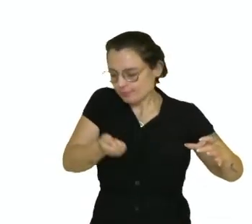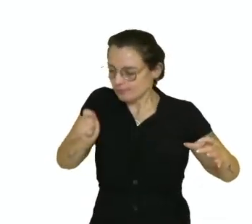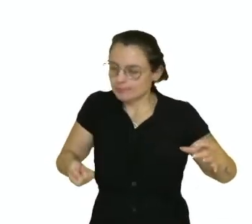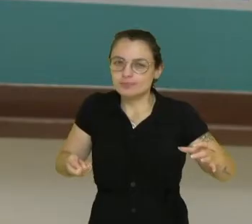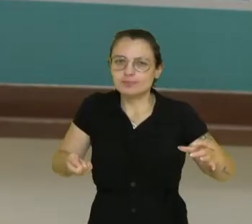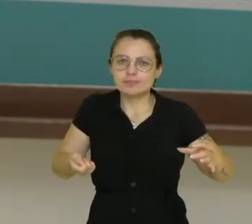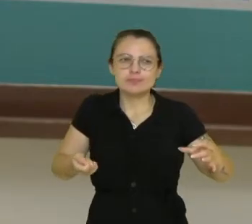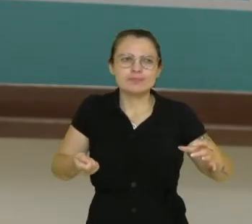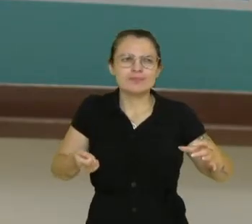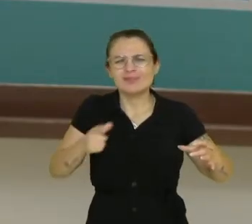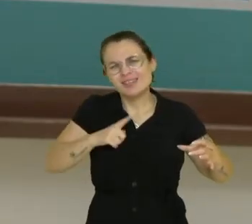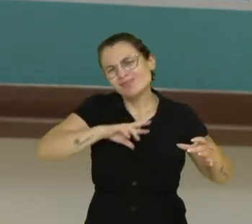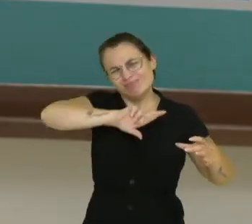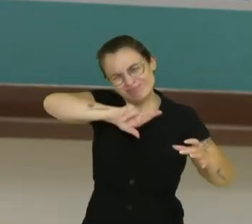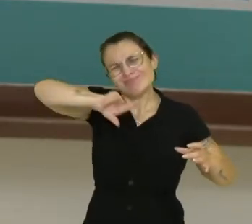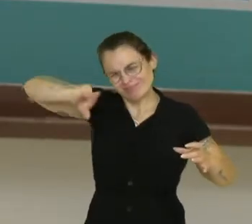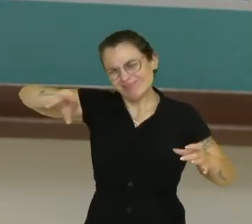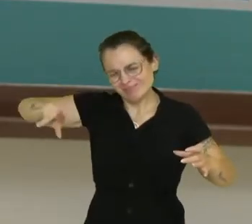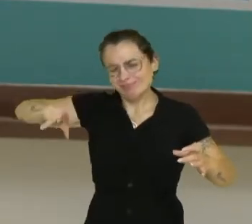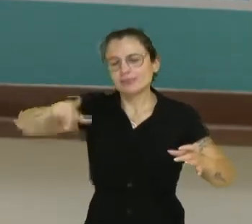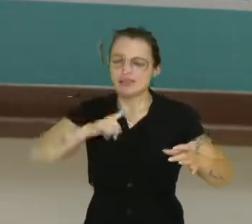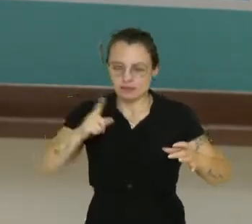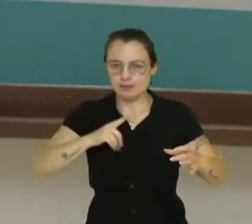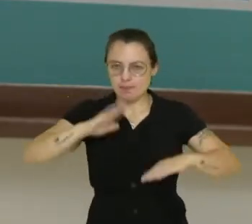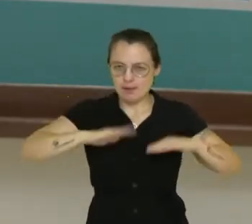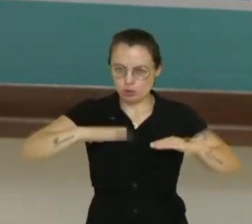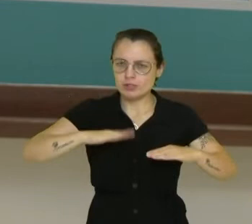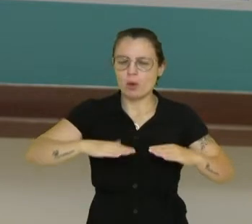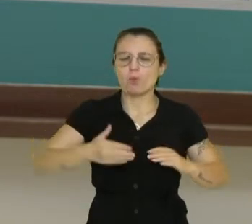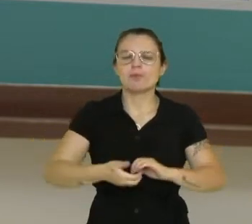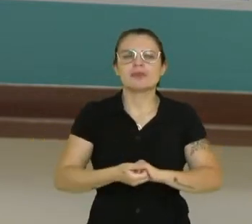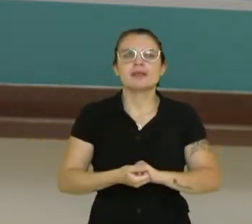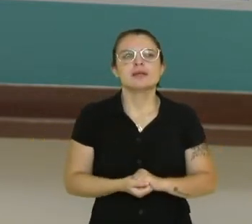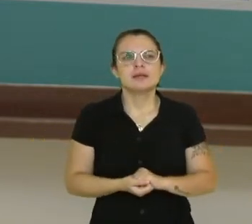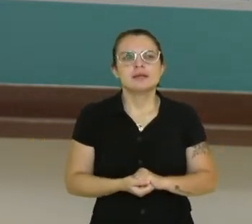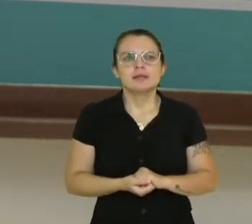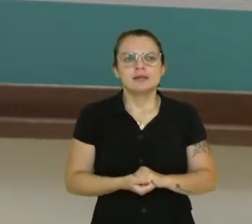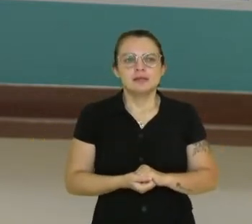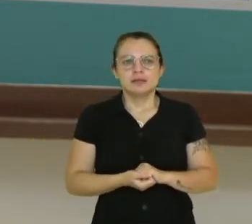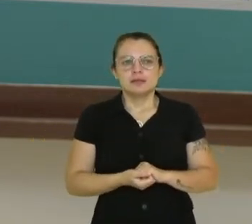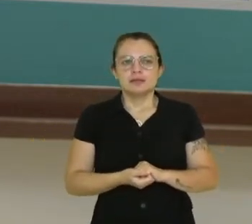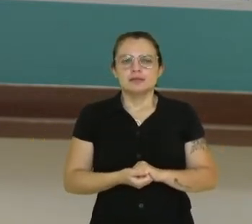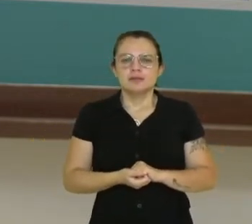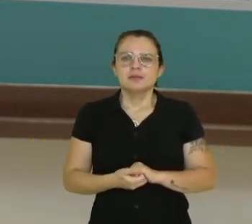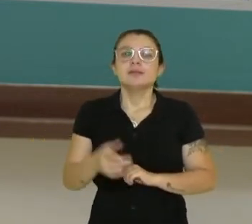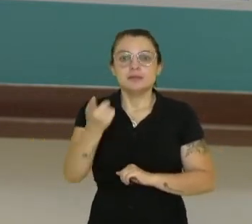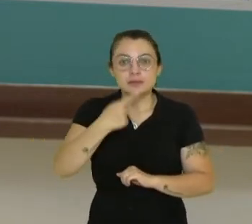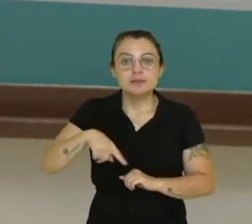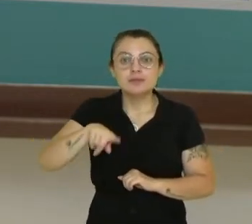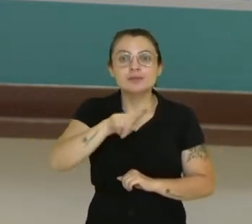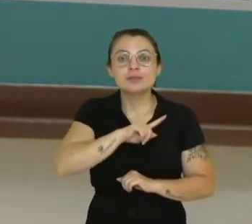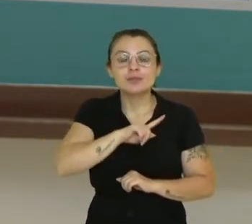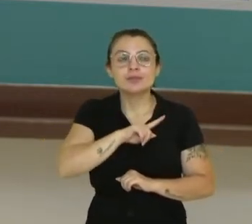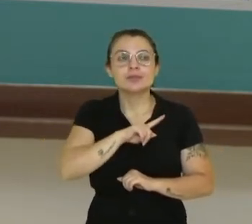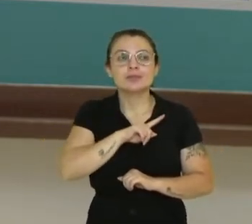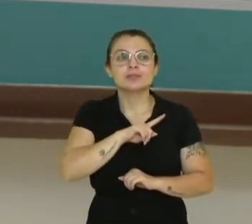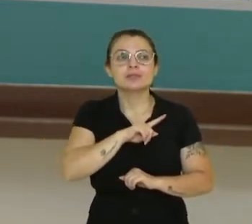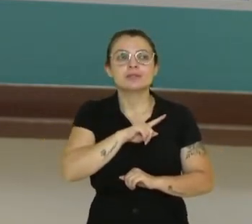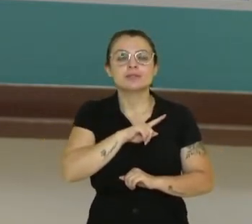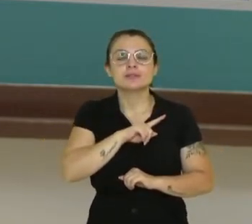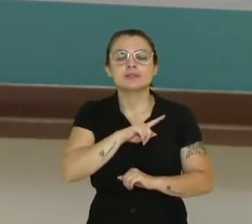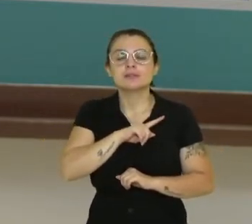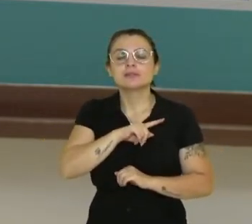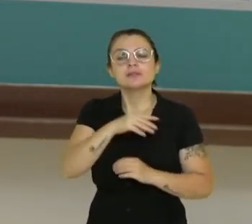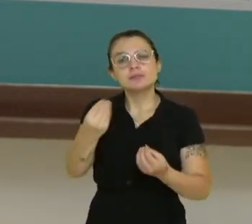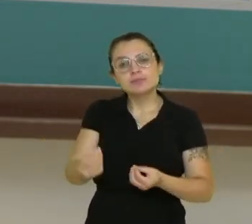as zabumbas, são vários tipos de instrumento musical de percussão que nós atribuímos, são vários tipos